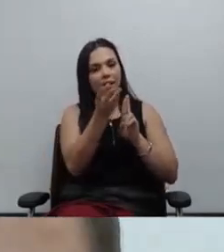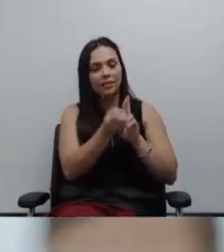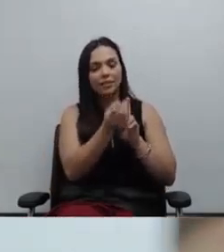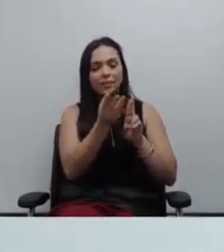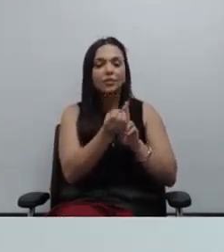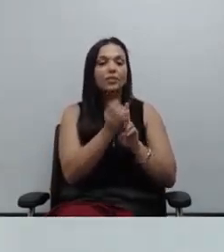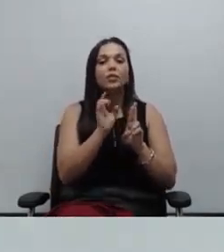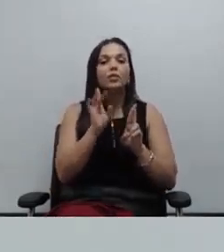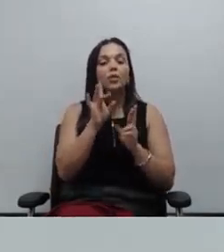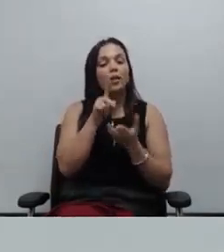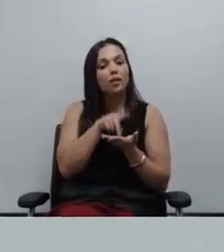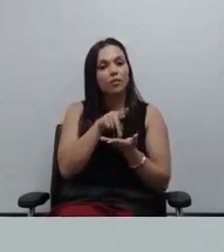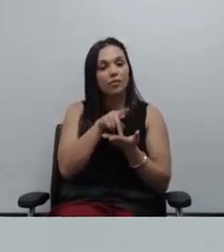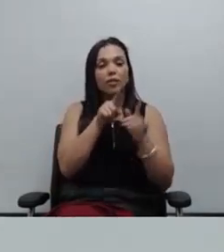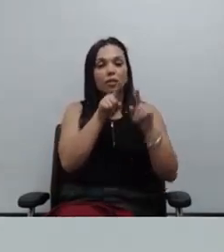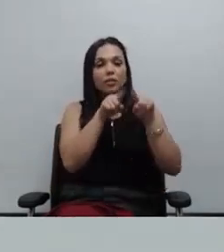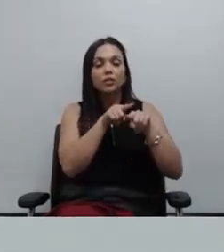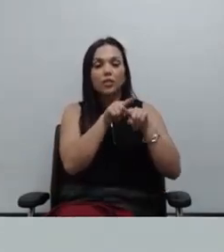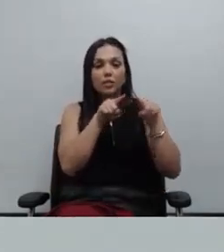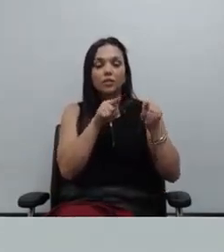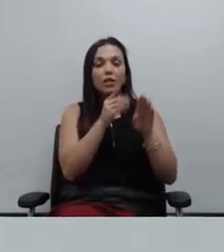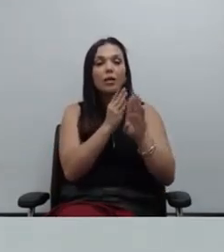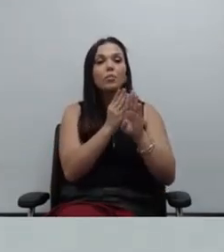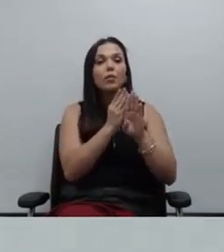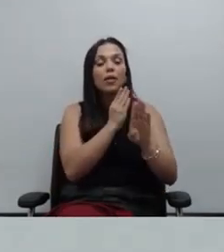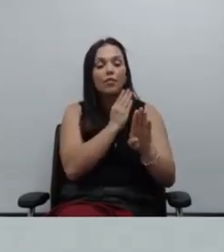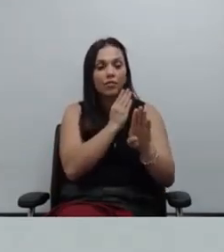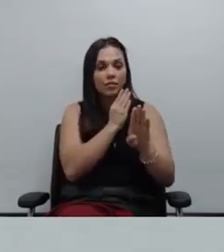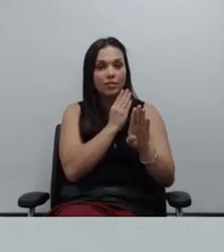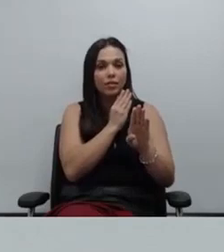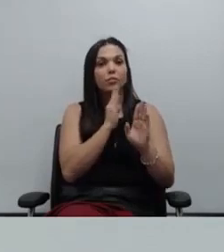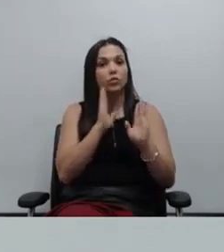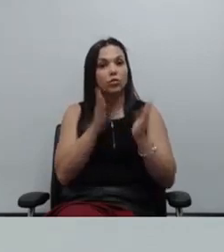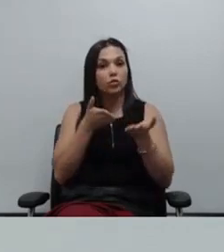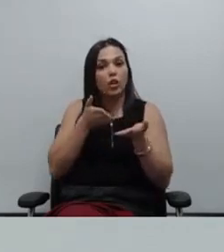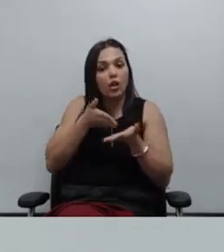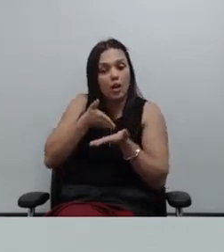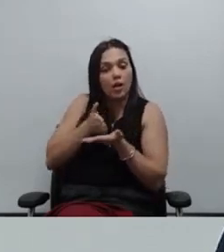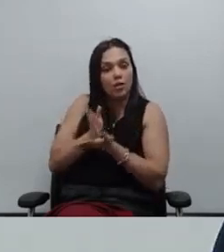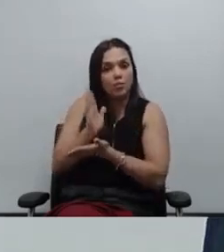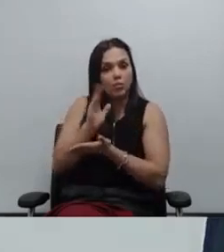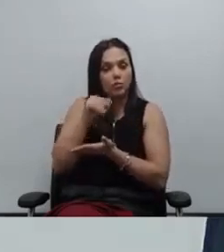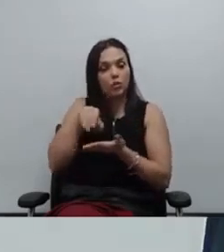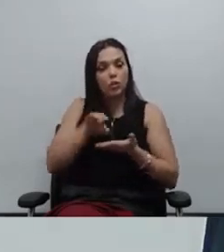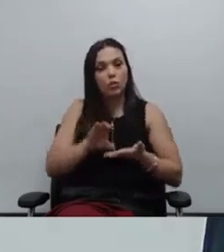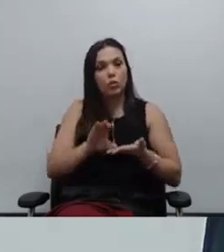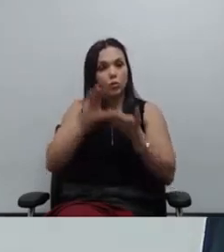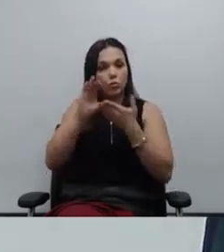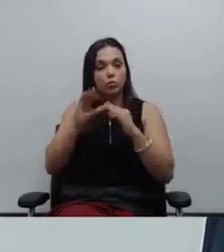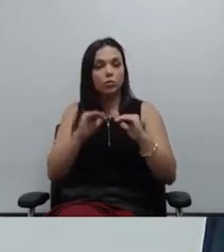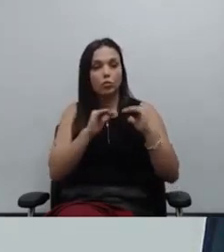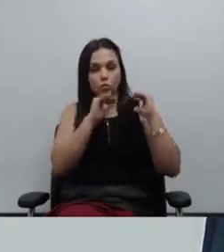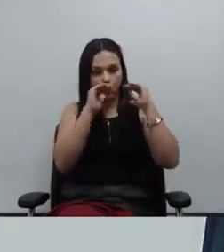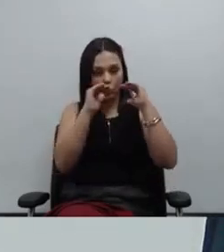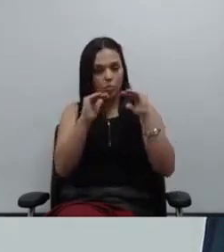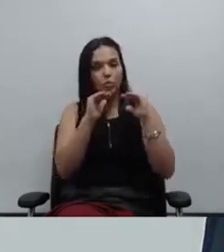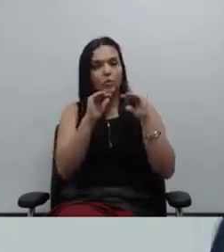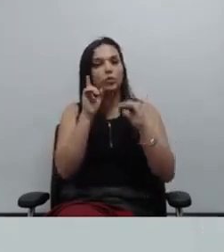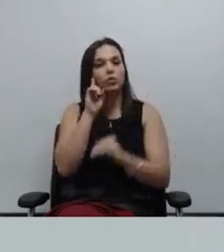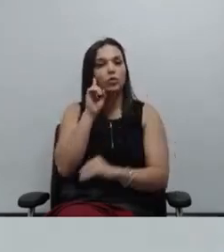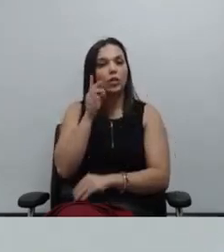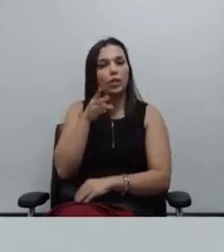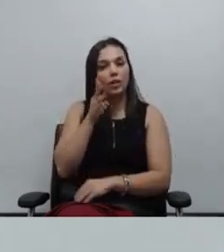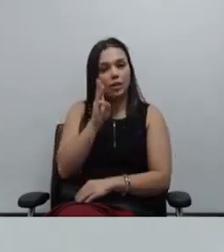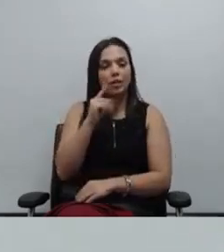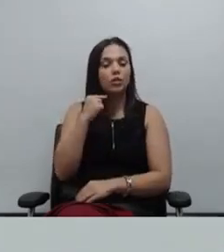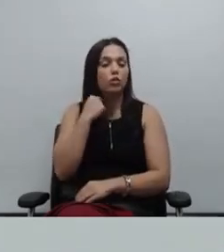na verdade, só de um cancelamento de um afastamento inicialmente deferido por este Conselho Superior. No dia